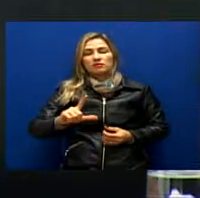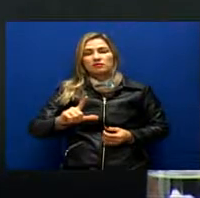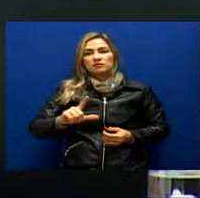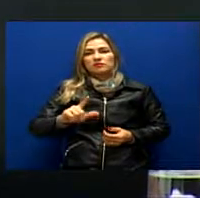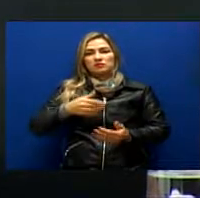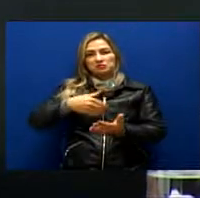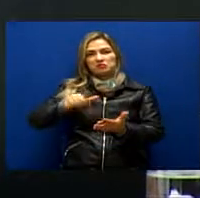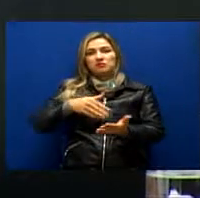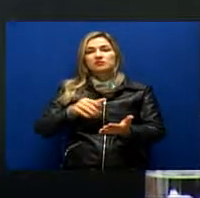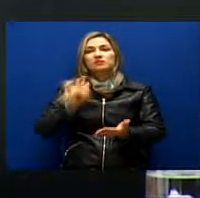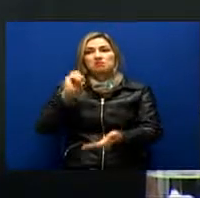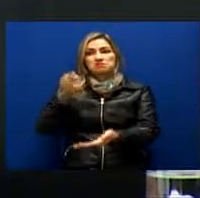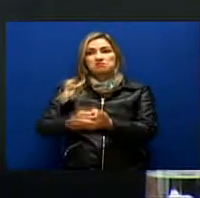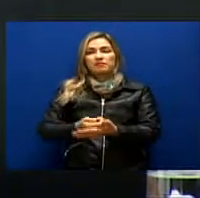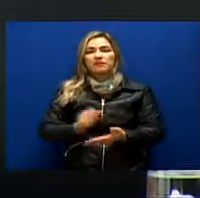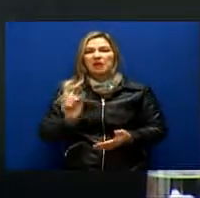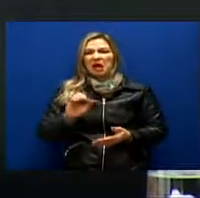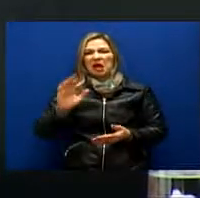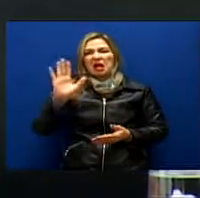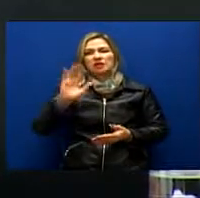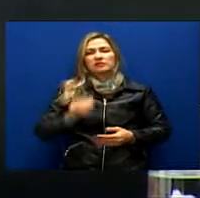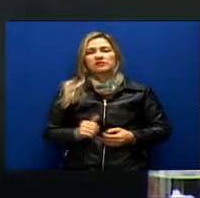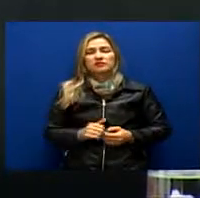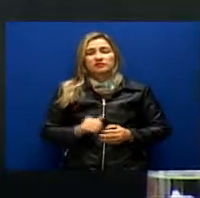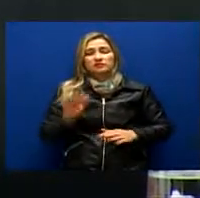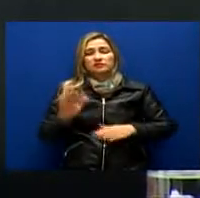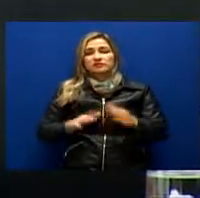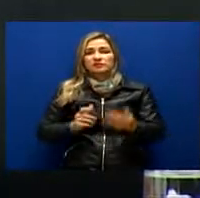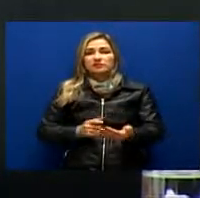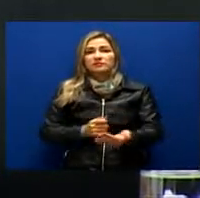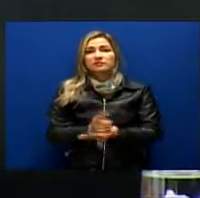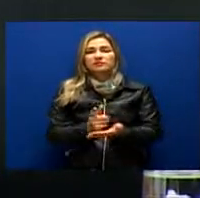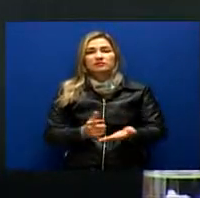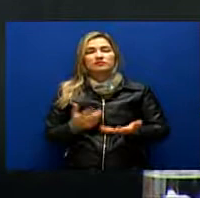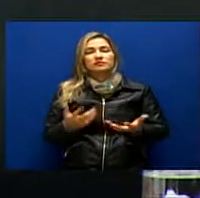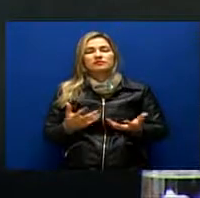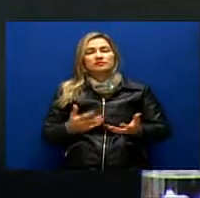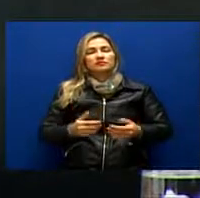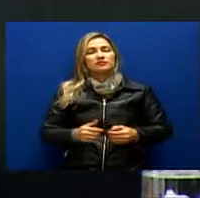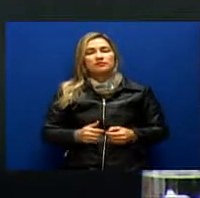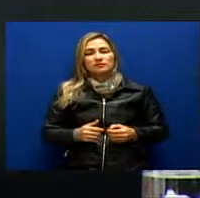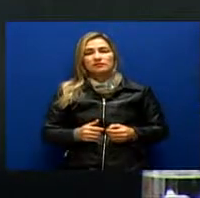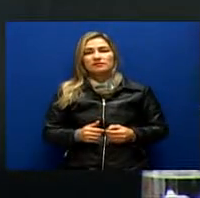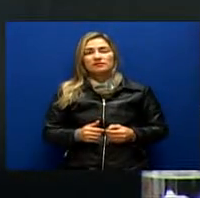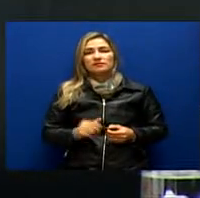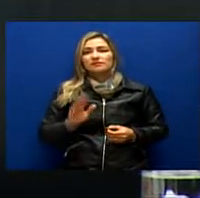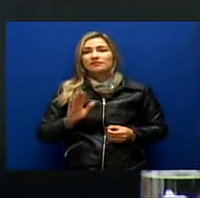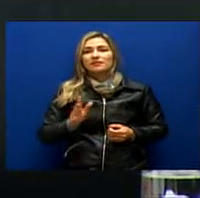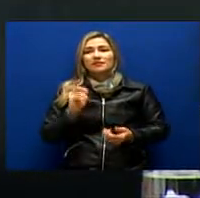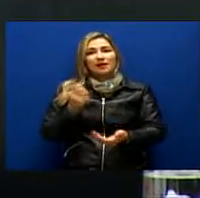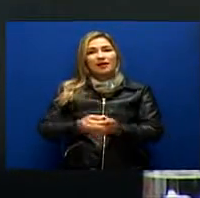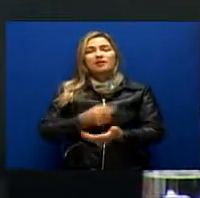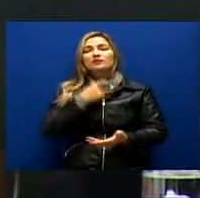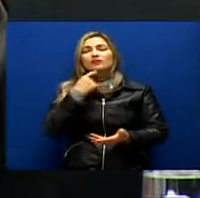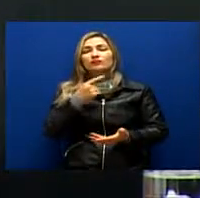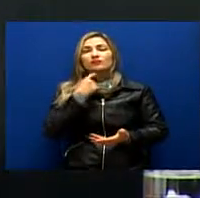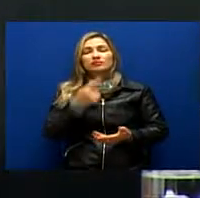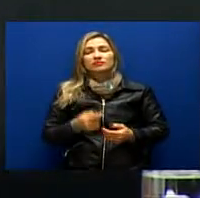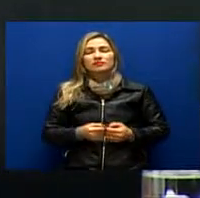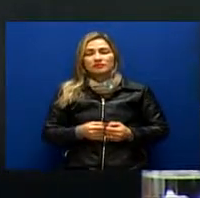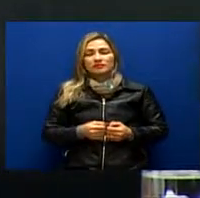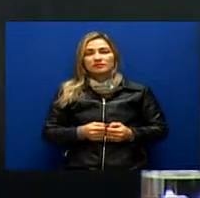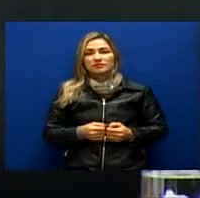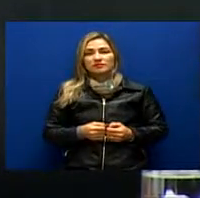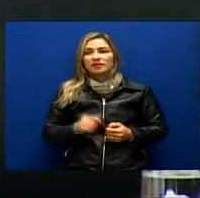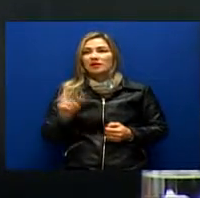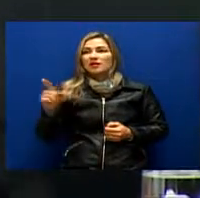nesse momento de dor quer comprar até, acho que é o melhor caixão, o melhor... É que a pessoa não pode mesmo, não tem condição. Agora você tem que pagar o transporte, se não tinha